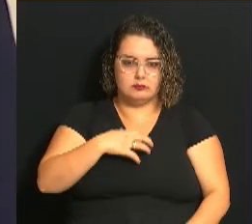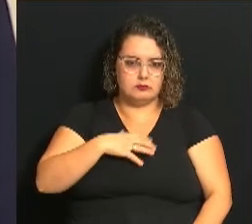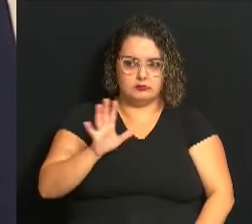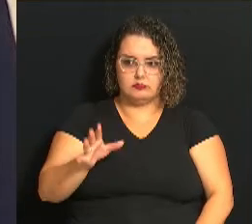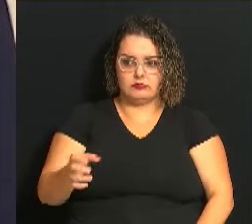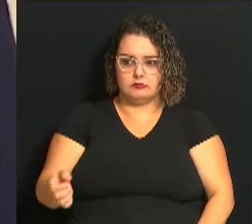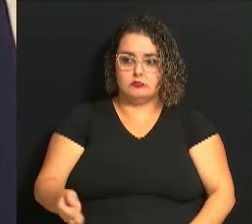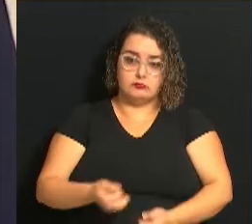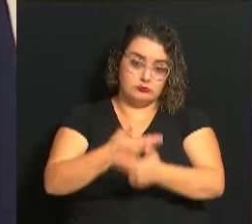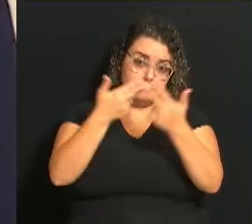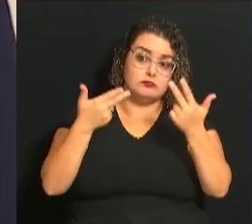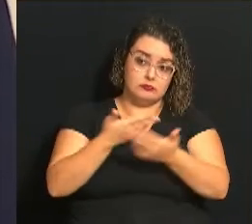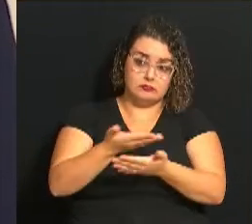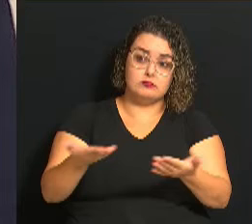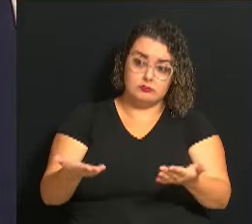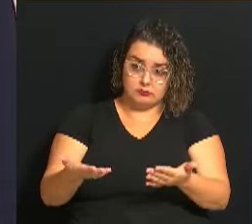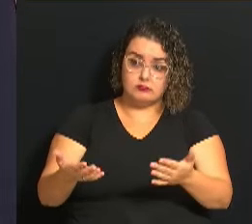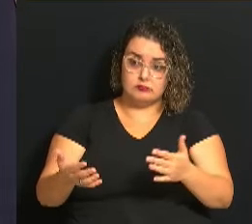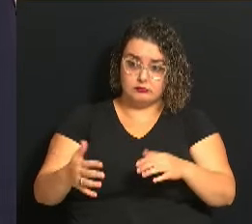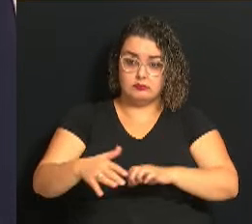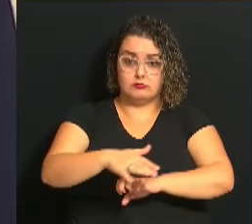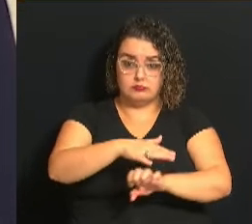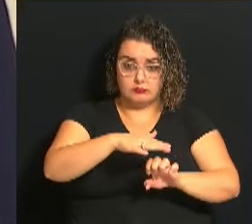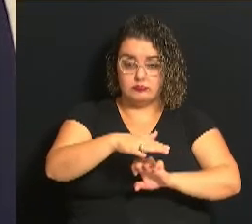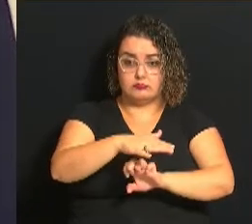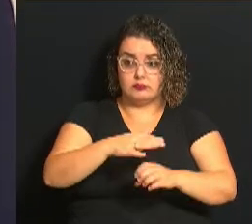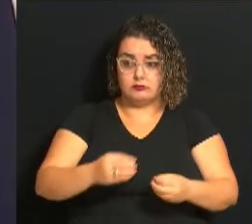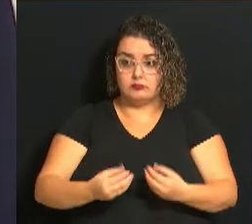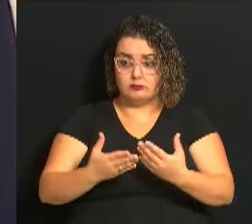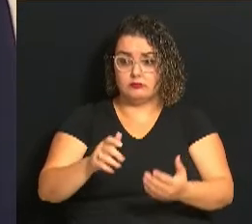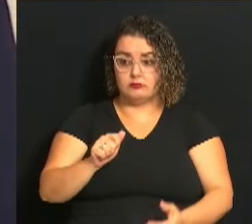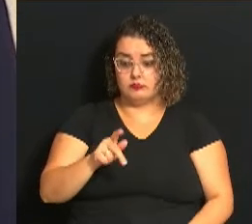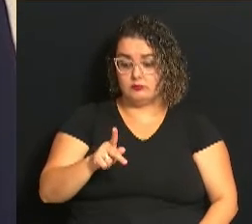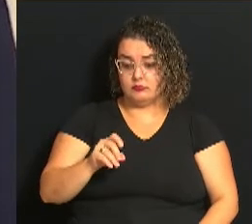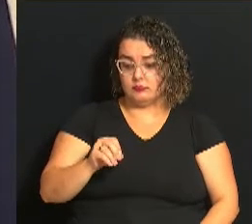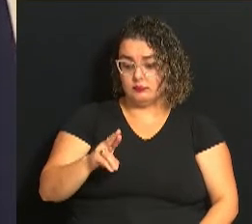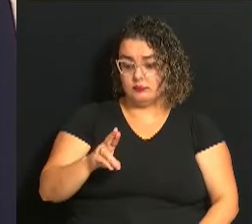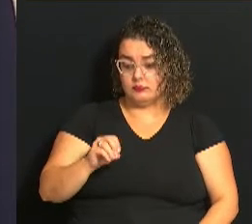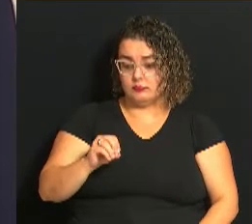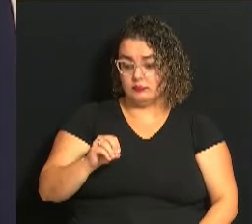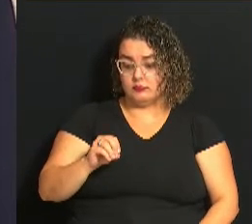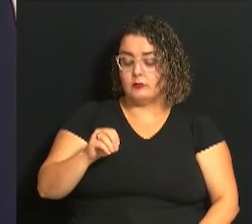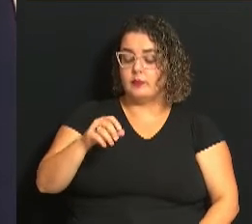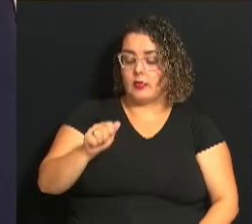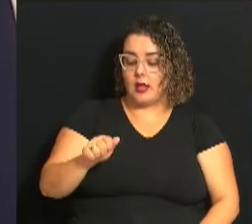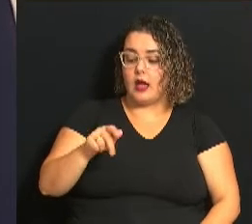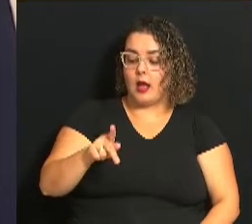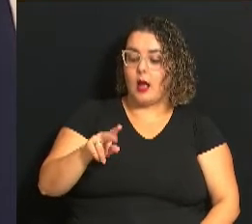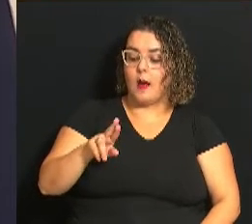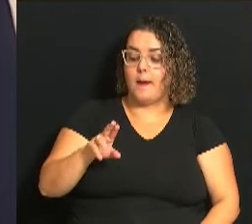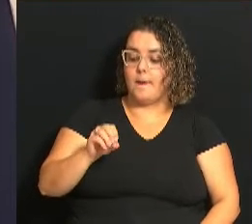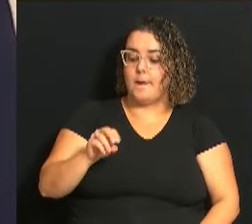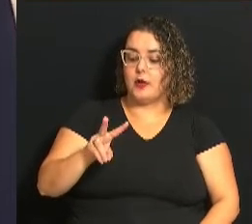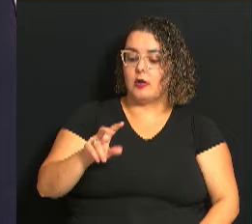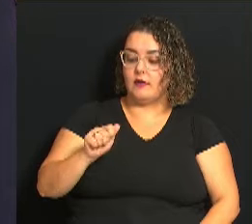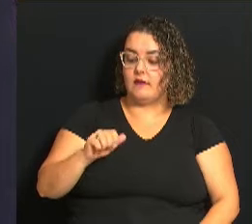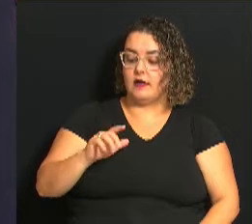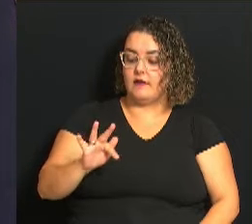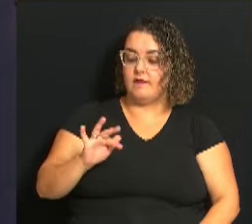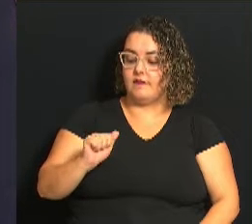aqui a vocês, a empresa já entregou o Aprova Fácil para nós, a plataforma de aprovação. Nós estamos, esse mês de